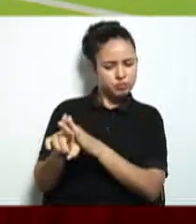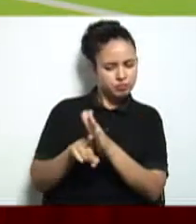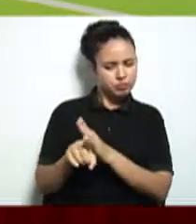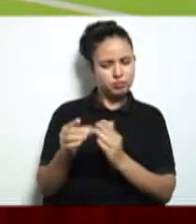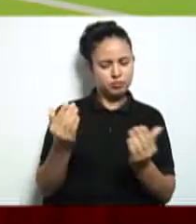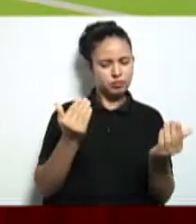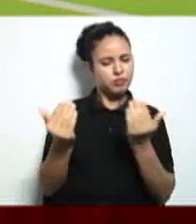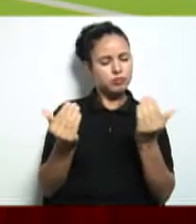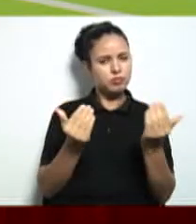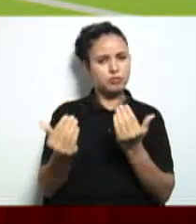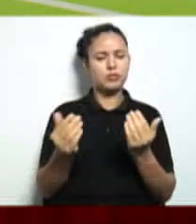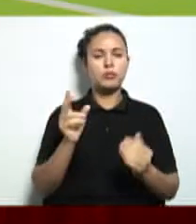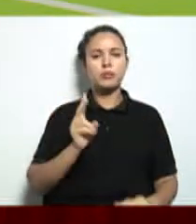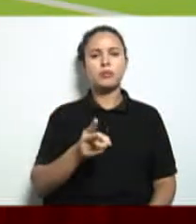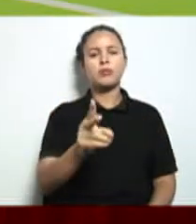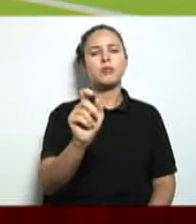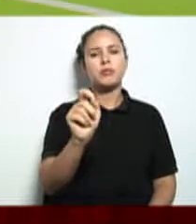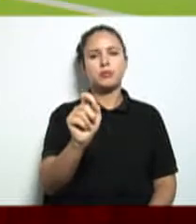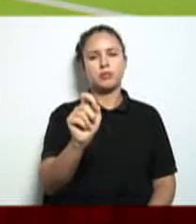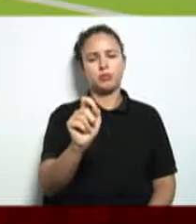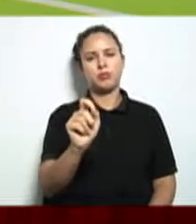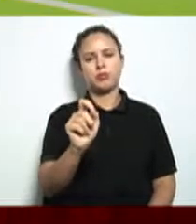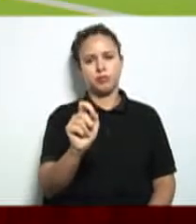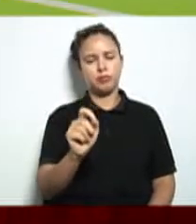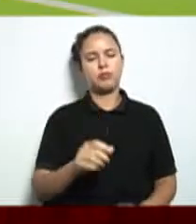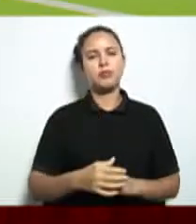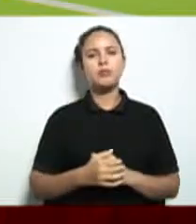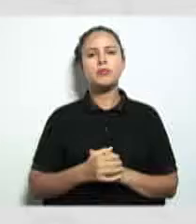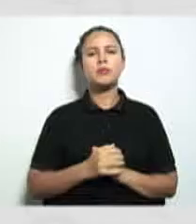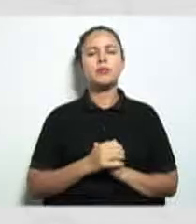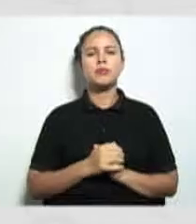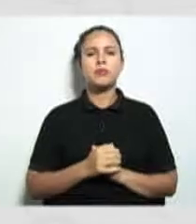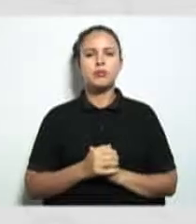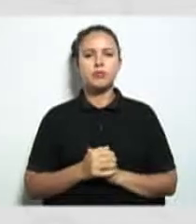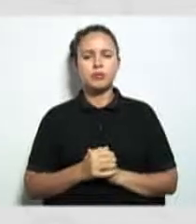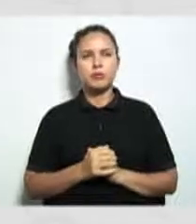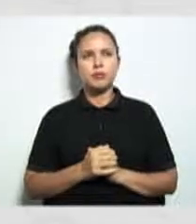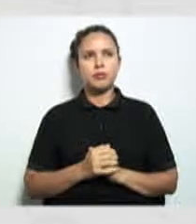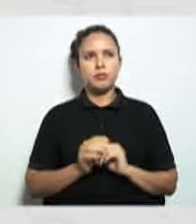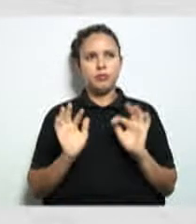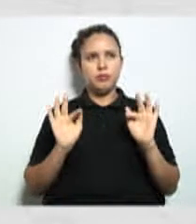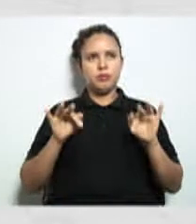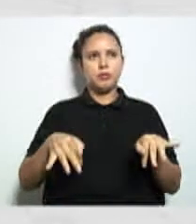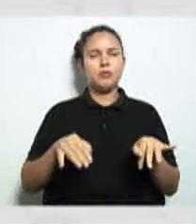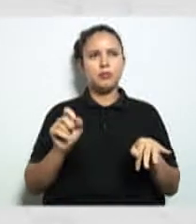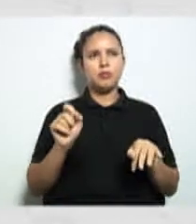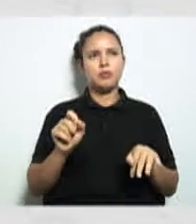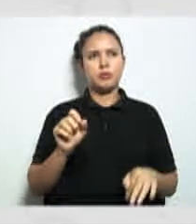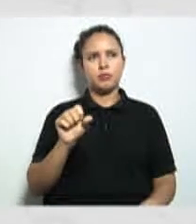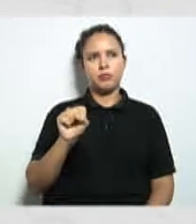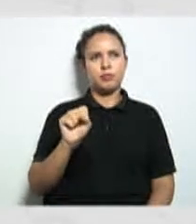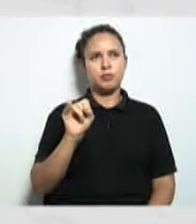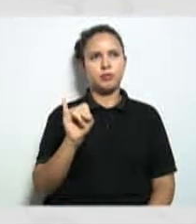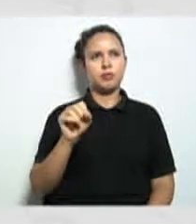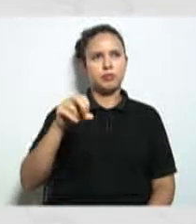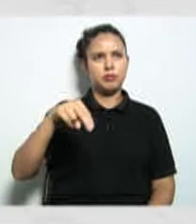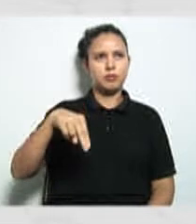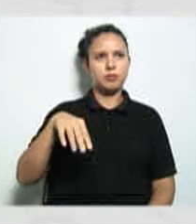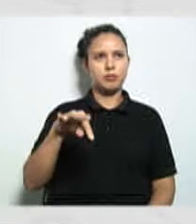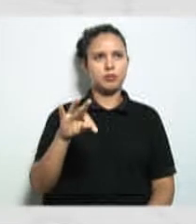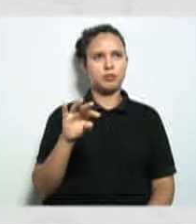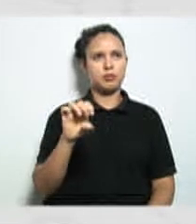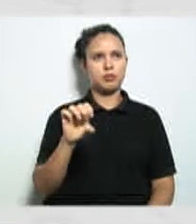é uma comparação, sempre com um objeto com outro. E por fim, mas não menos importante, e não necessariamente nessa